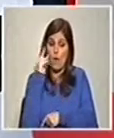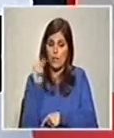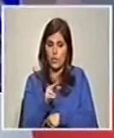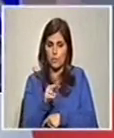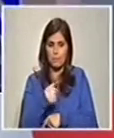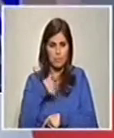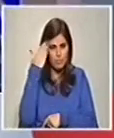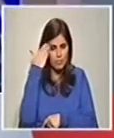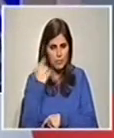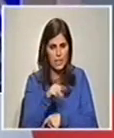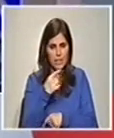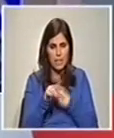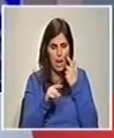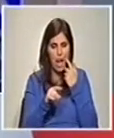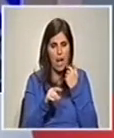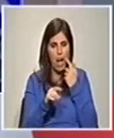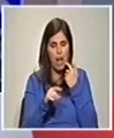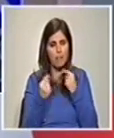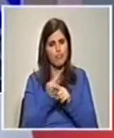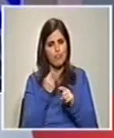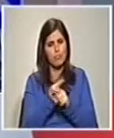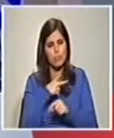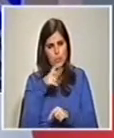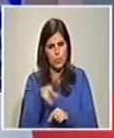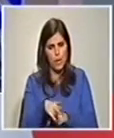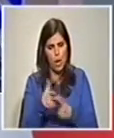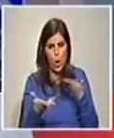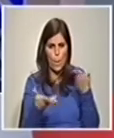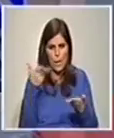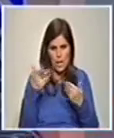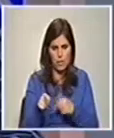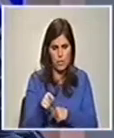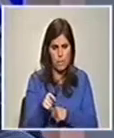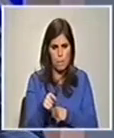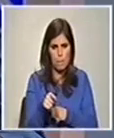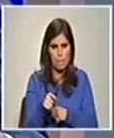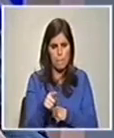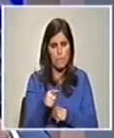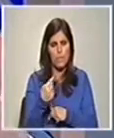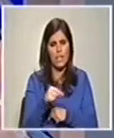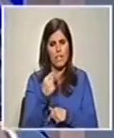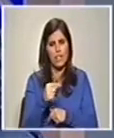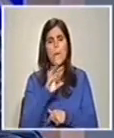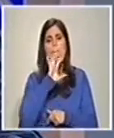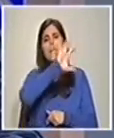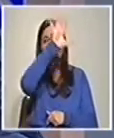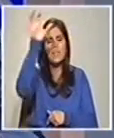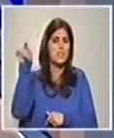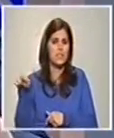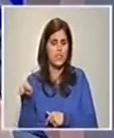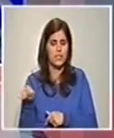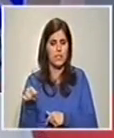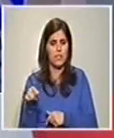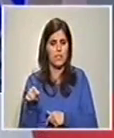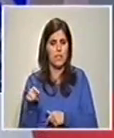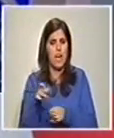julgo que existem iniciativas em Portugal perfeitamente comparáveis com o que encontramos nos países onde